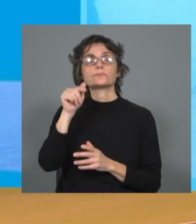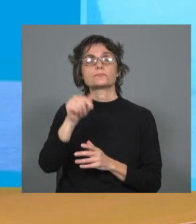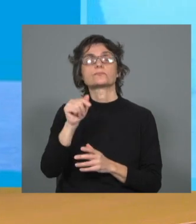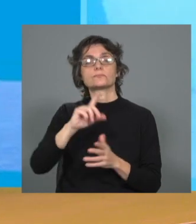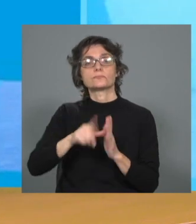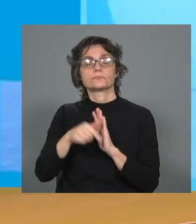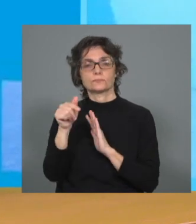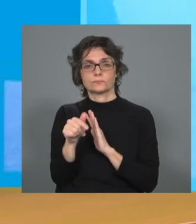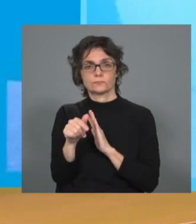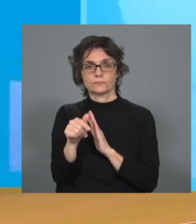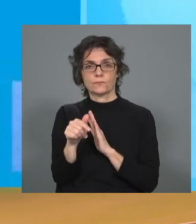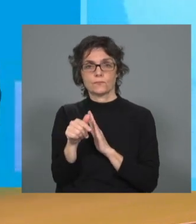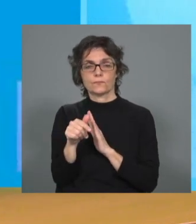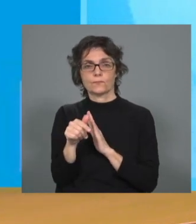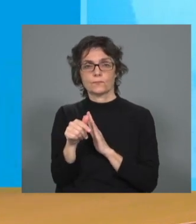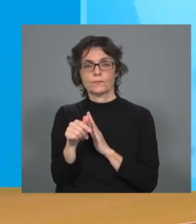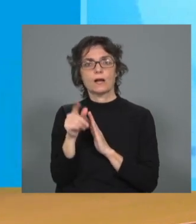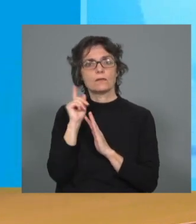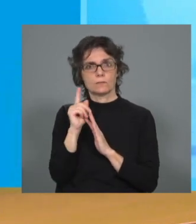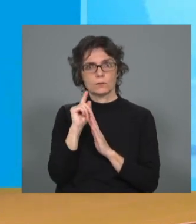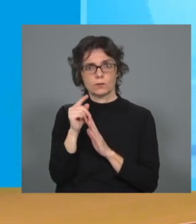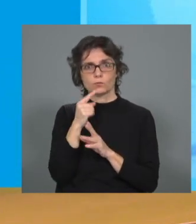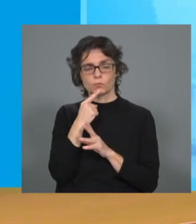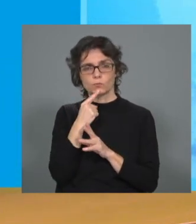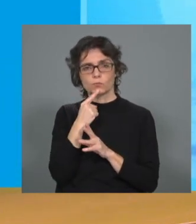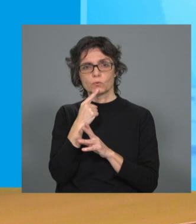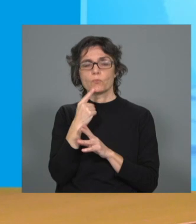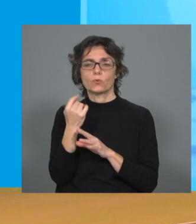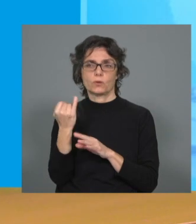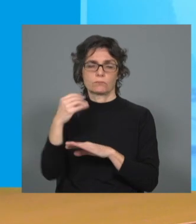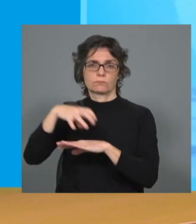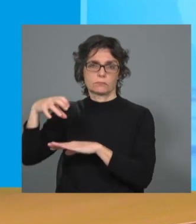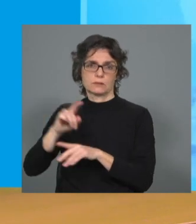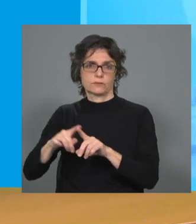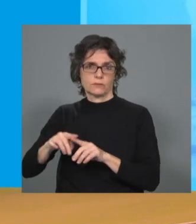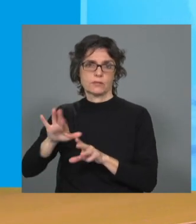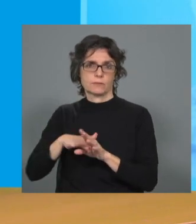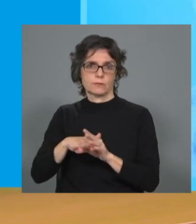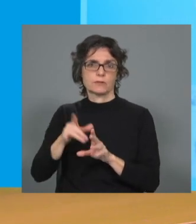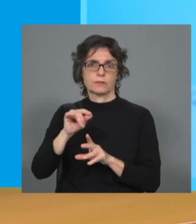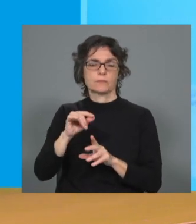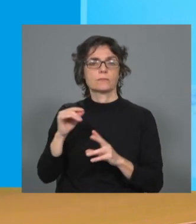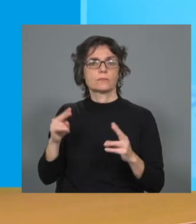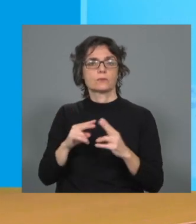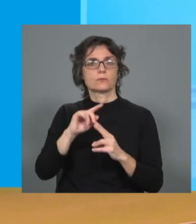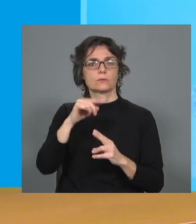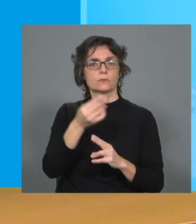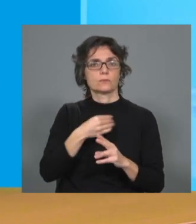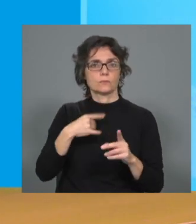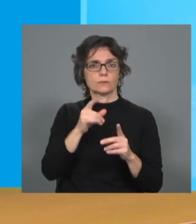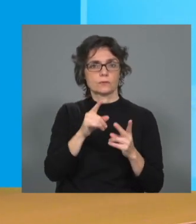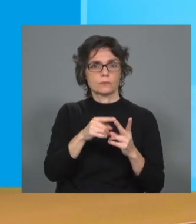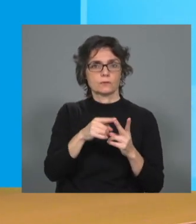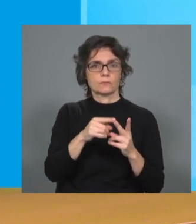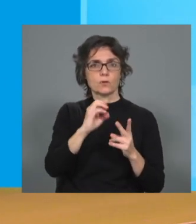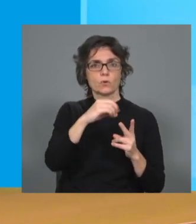muito importante, para além de uma série de entidades, também um encontro com outro médico, que é o Luís Parente Martins, e com a Associação